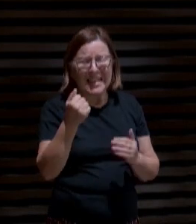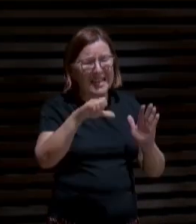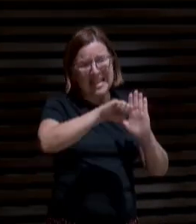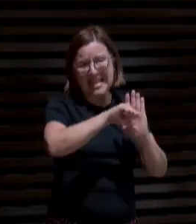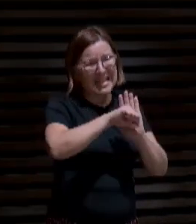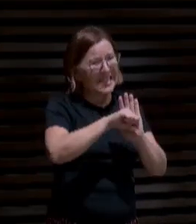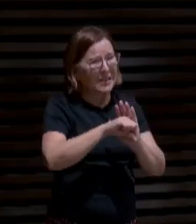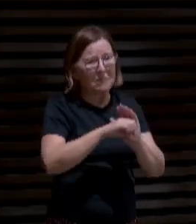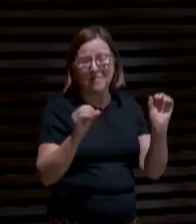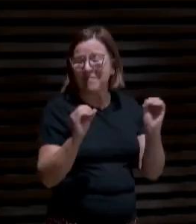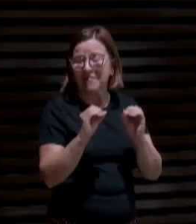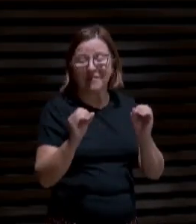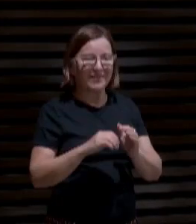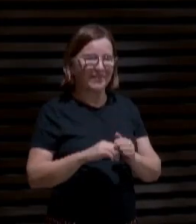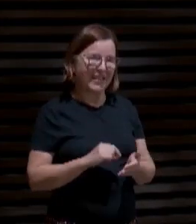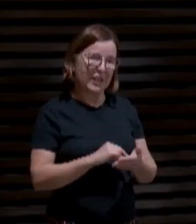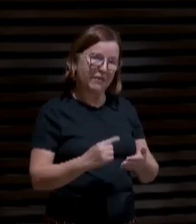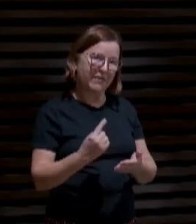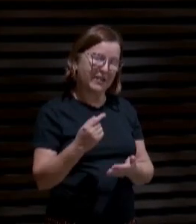Verso 14.